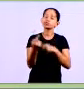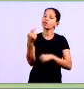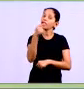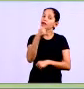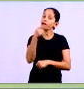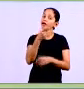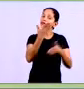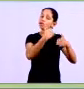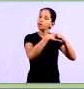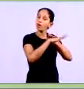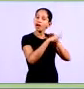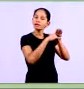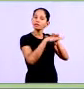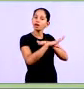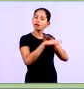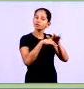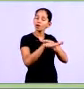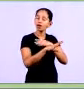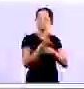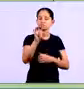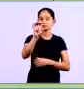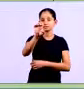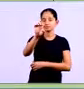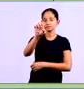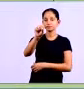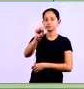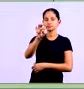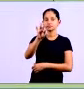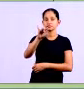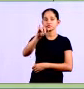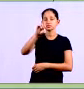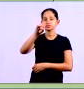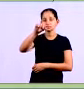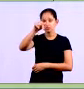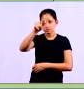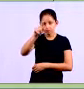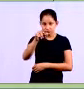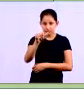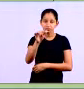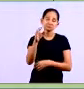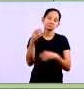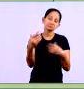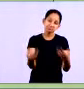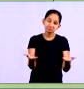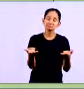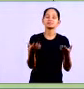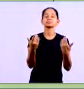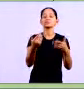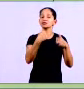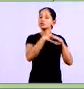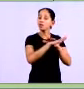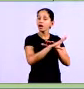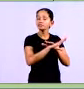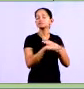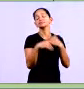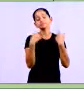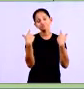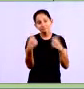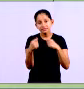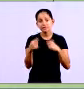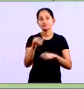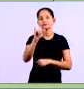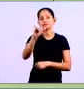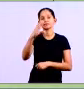quê? Porque não existe sistema de compensação de crédito nesse regime. Então muda um pouquinho, ó, valor da mercadoria, R$1.000, ICMS